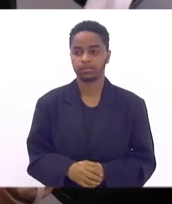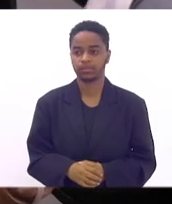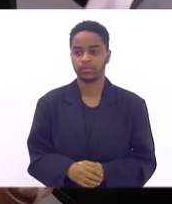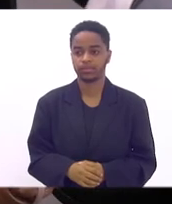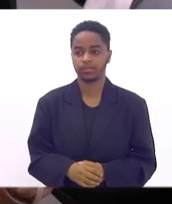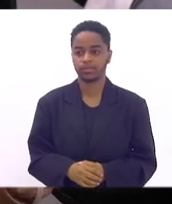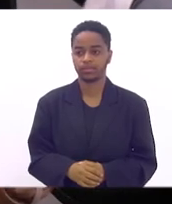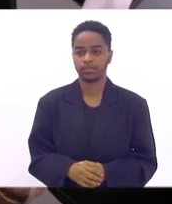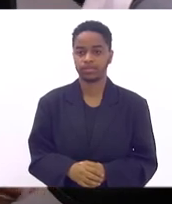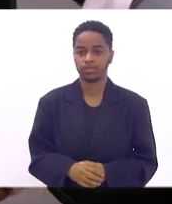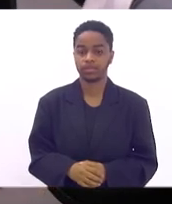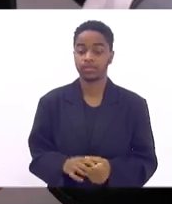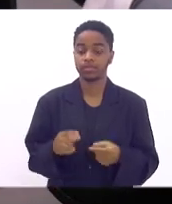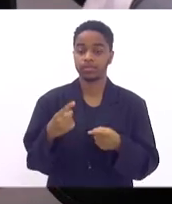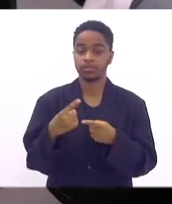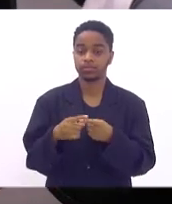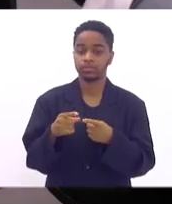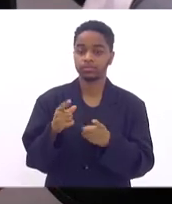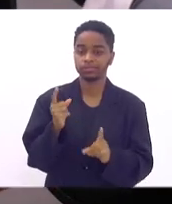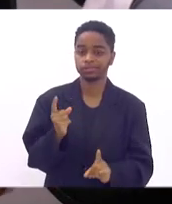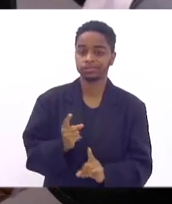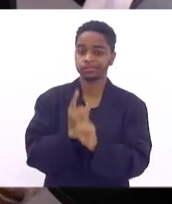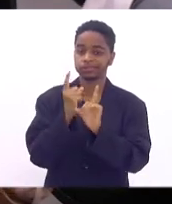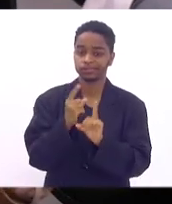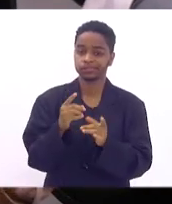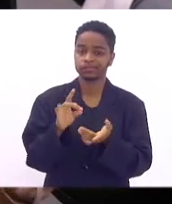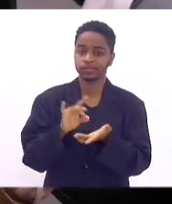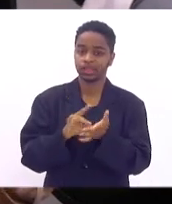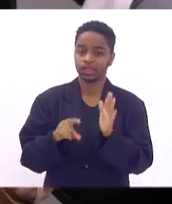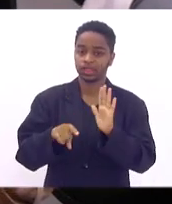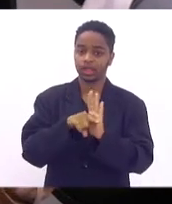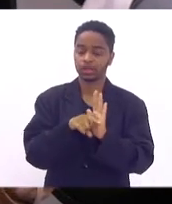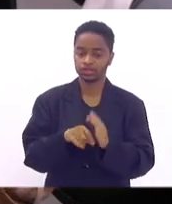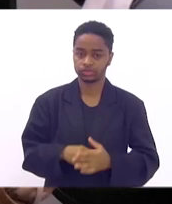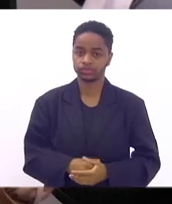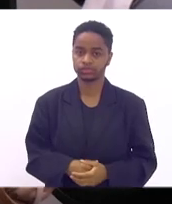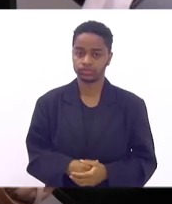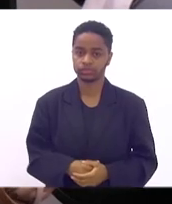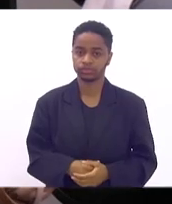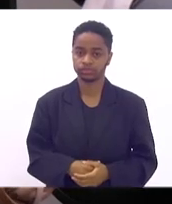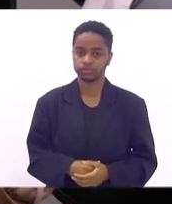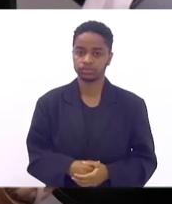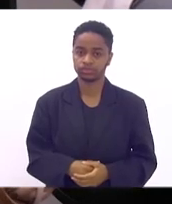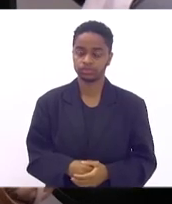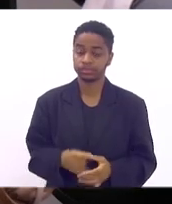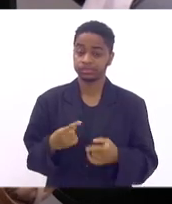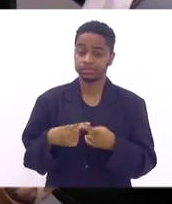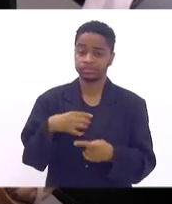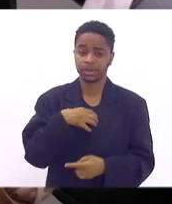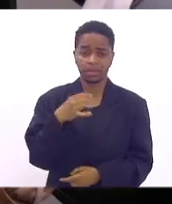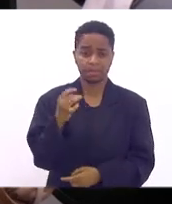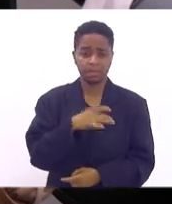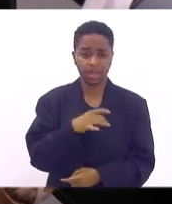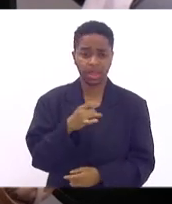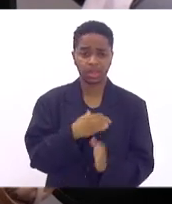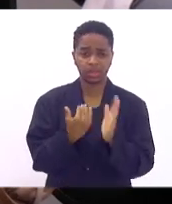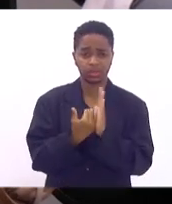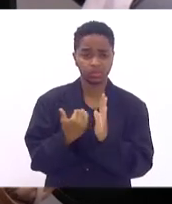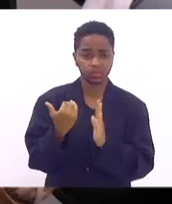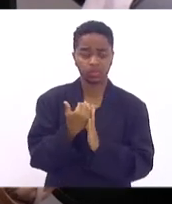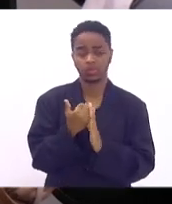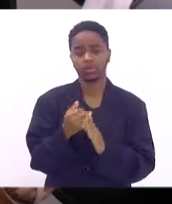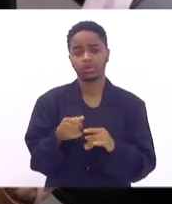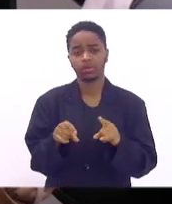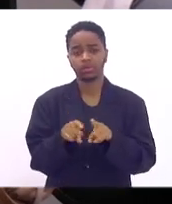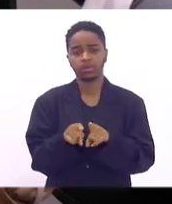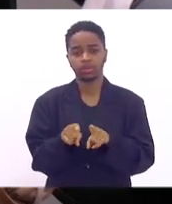O prognóstico é muito negativo, né? É um tipo de pânico, síndrome do pânico, como